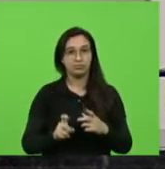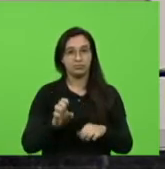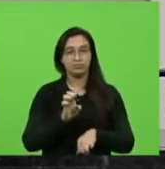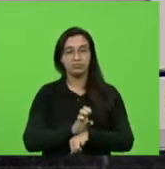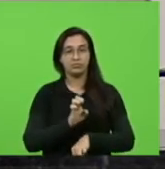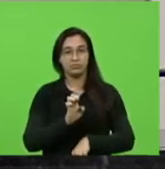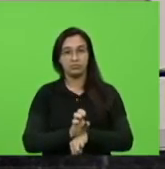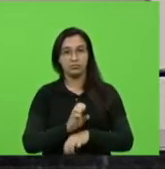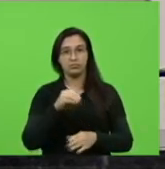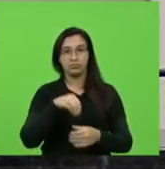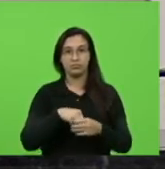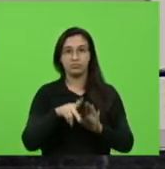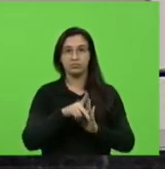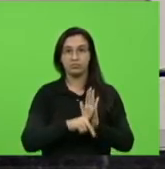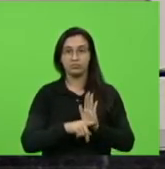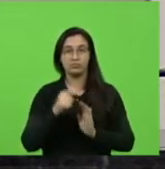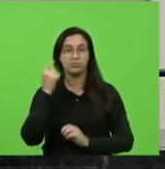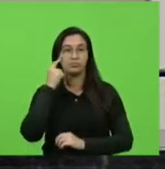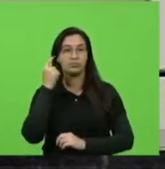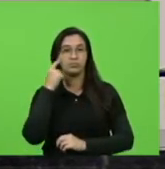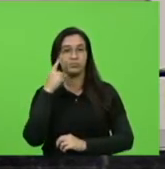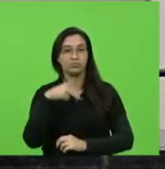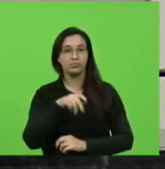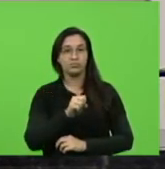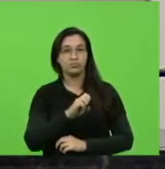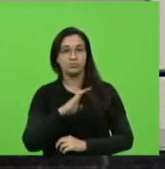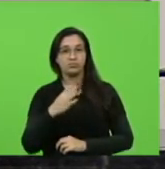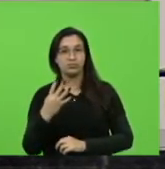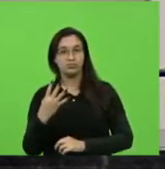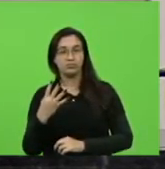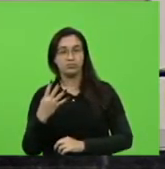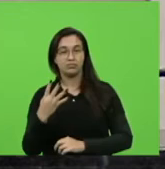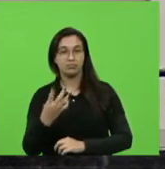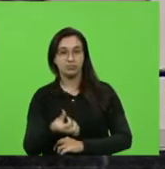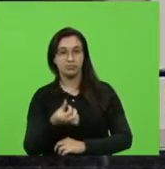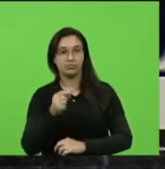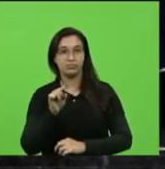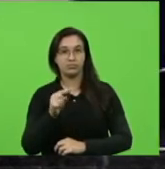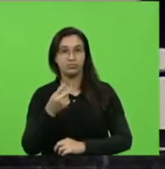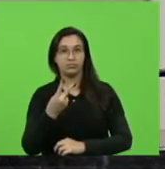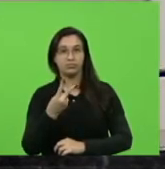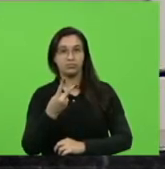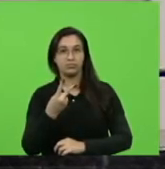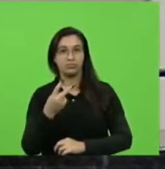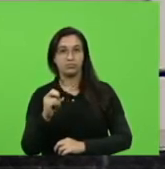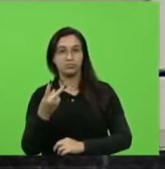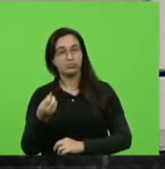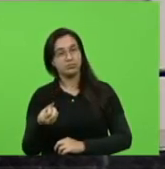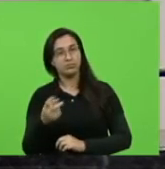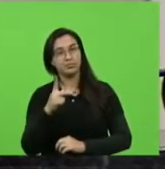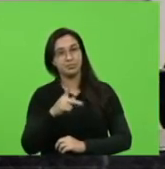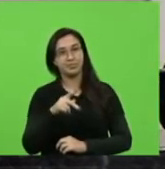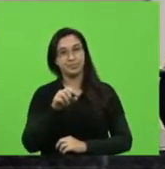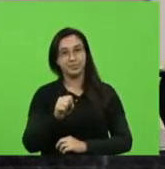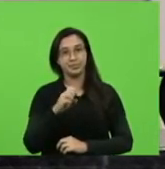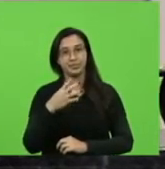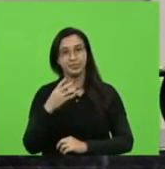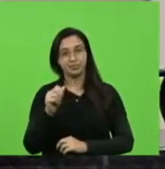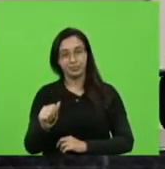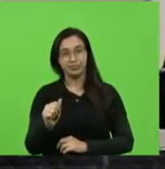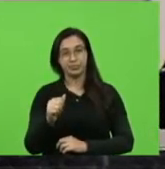deste projeto foi apensado PSA 6.1/2020, PSA 5.0/2020,